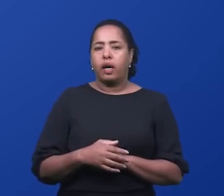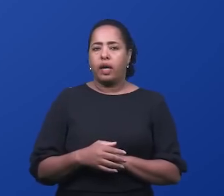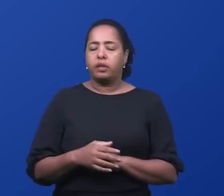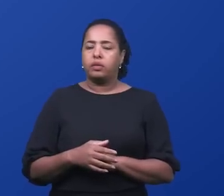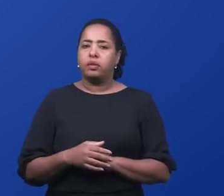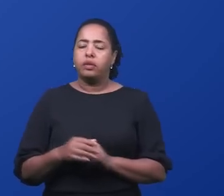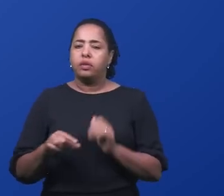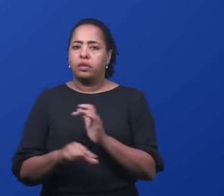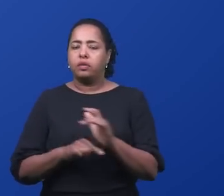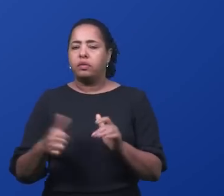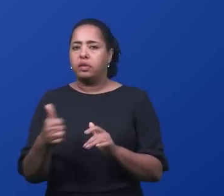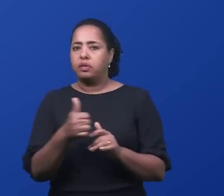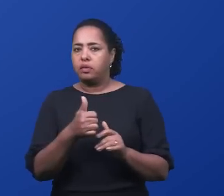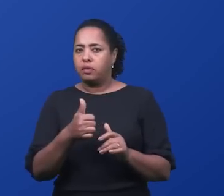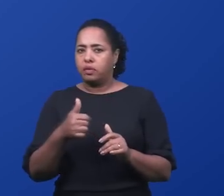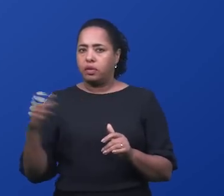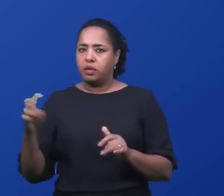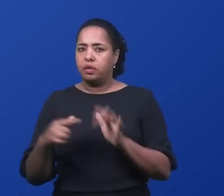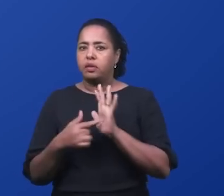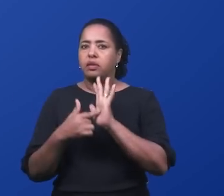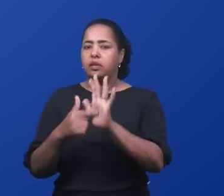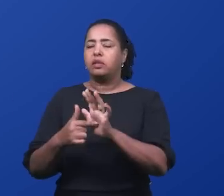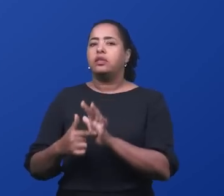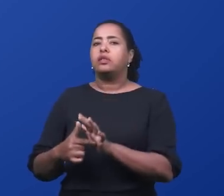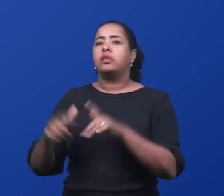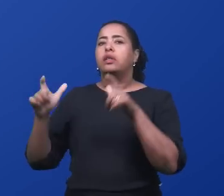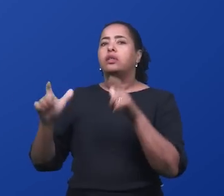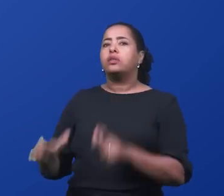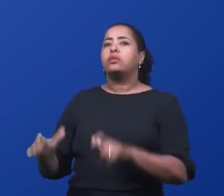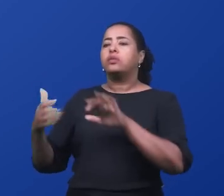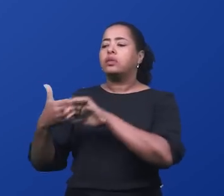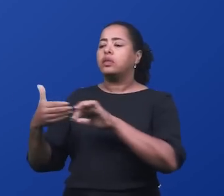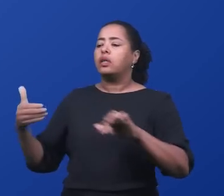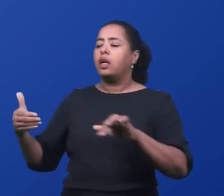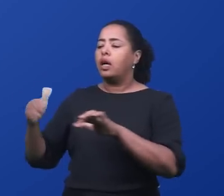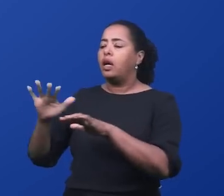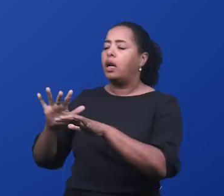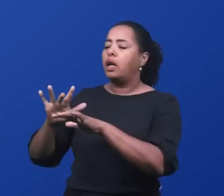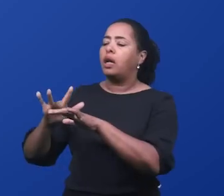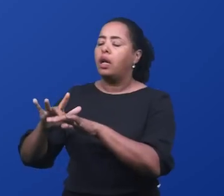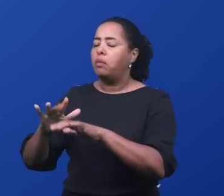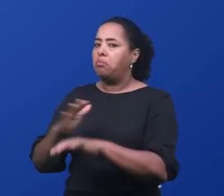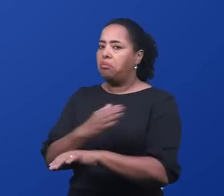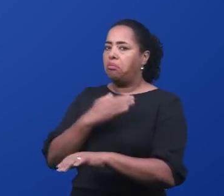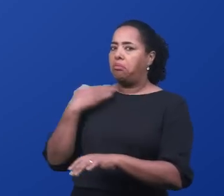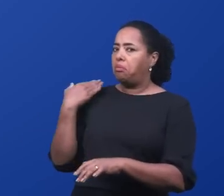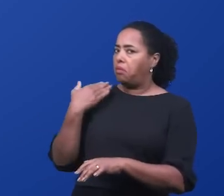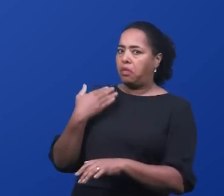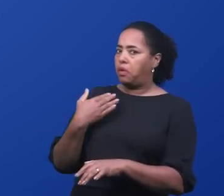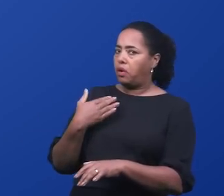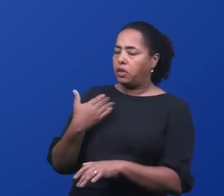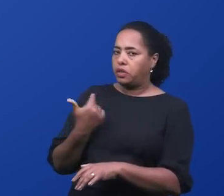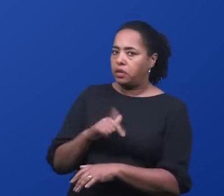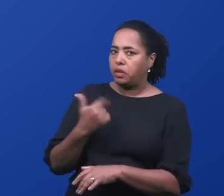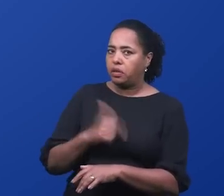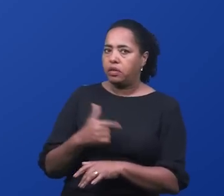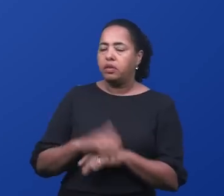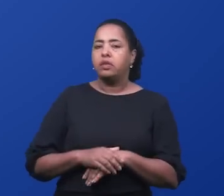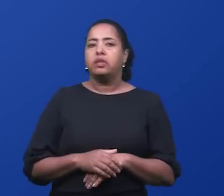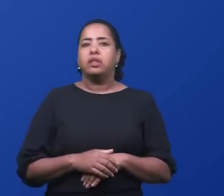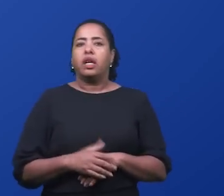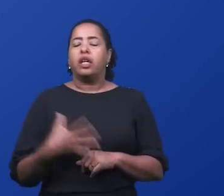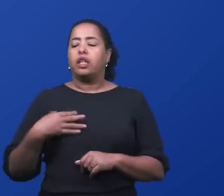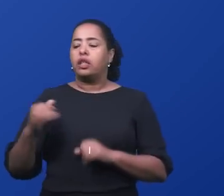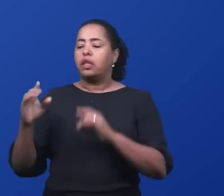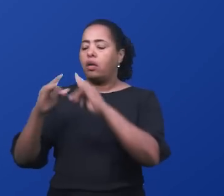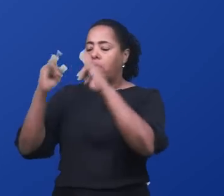do versículo 15, que diz: "Mas no santuário não tocarão para que não morram. Este é o cargo dos filhos de Coate